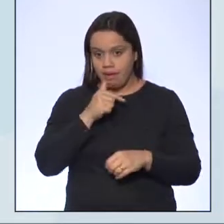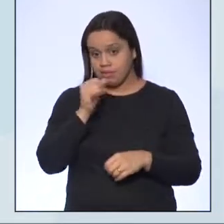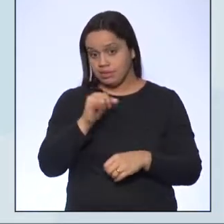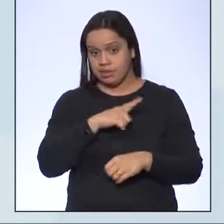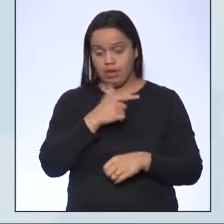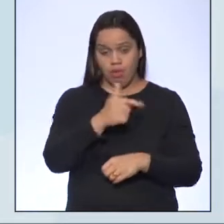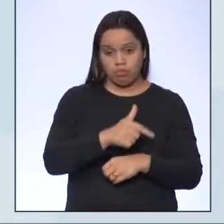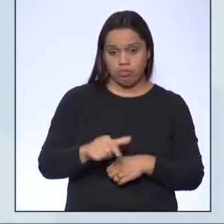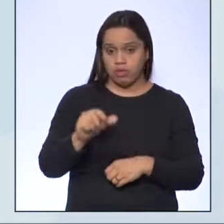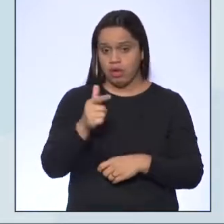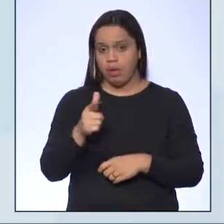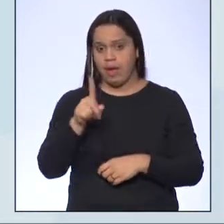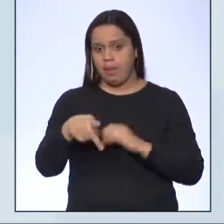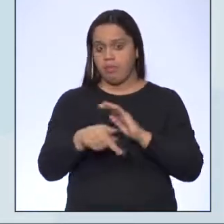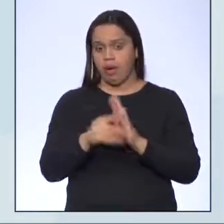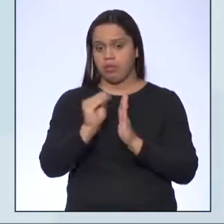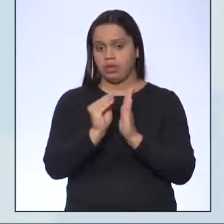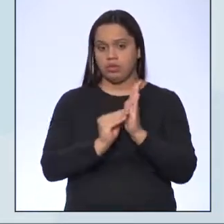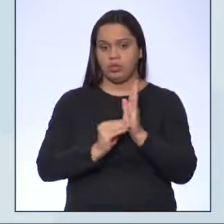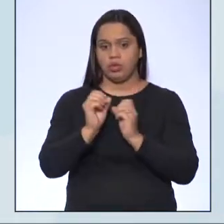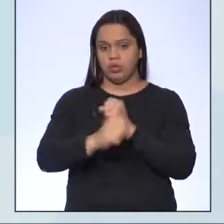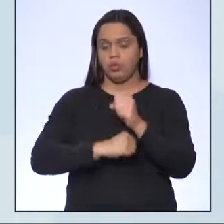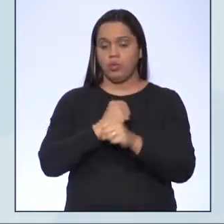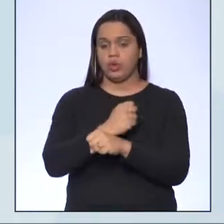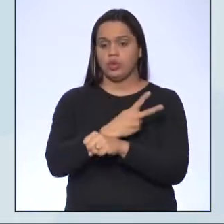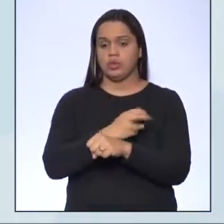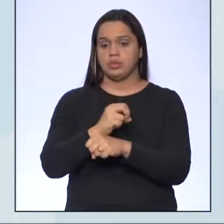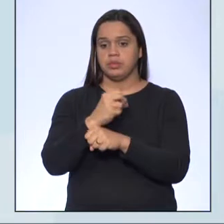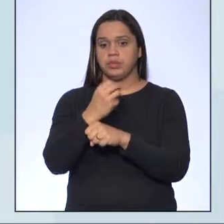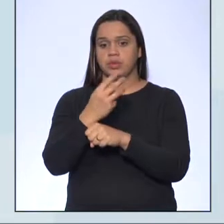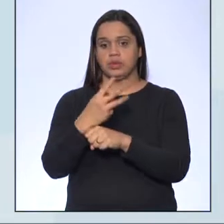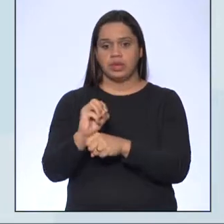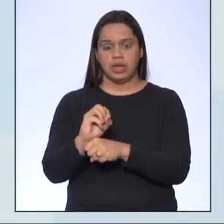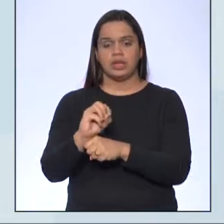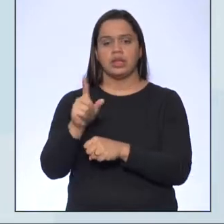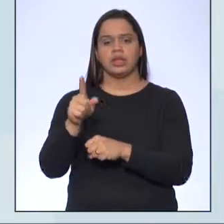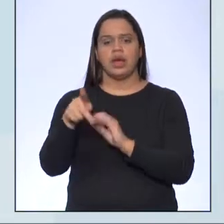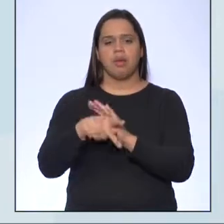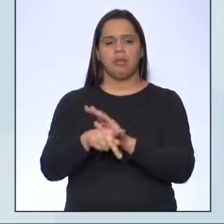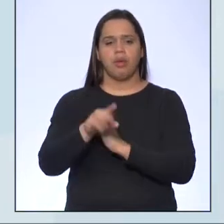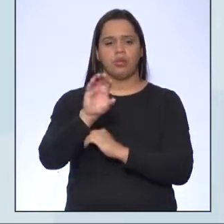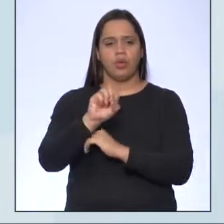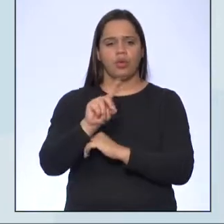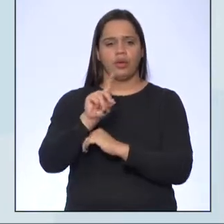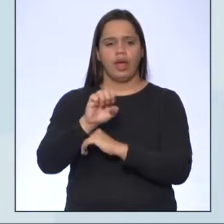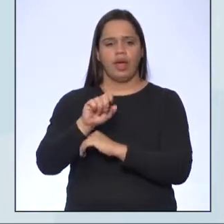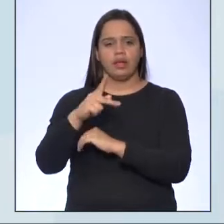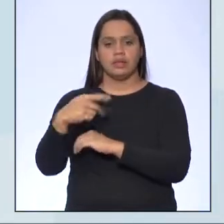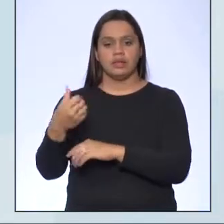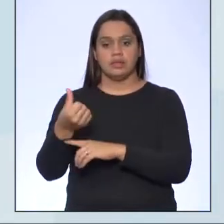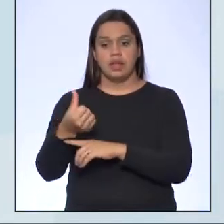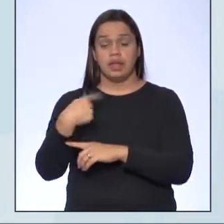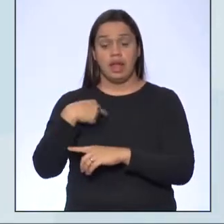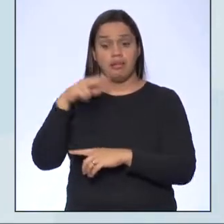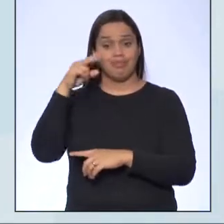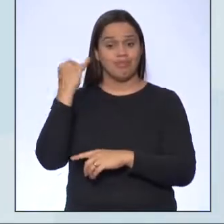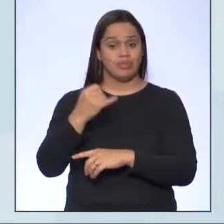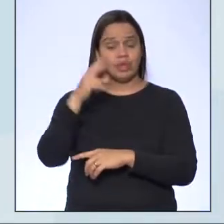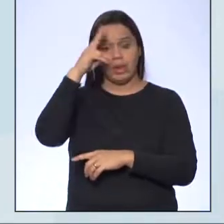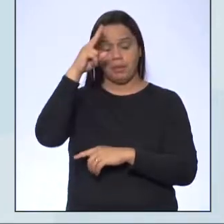né, do objeto do ODS 6. É super importante a gente lembrar o quanto os países